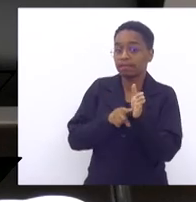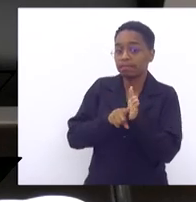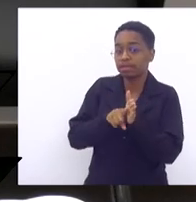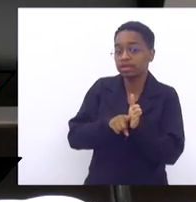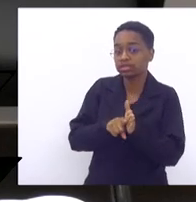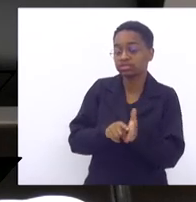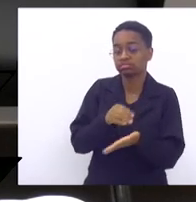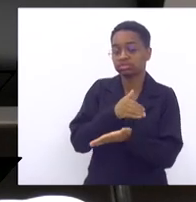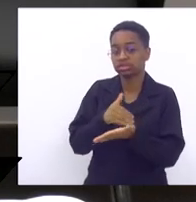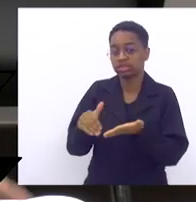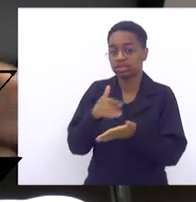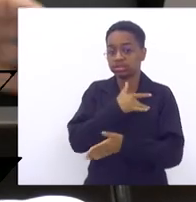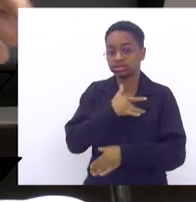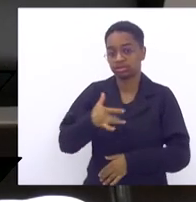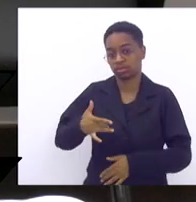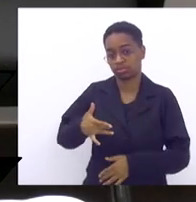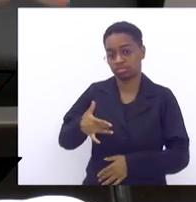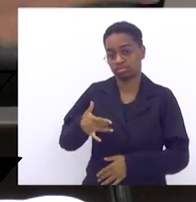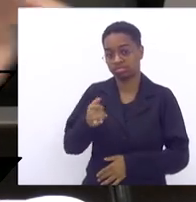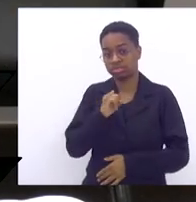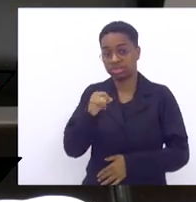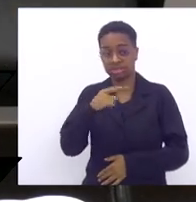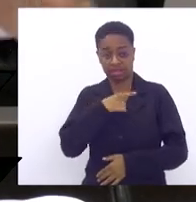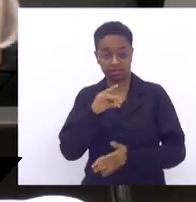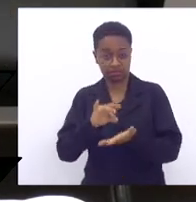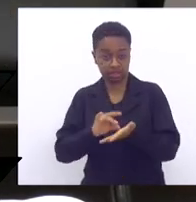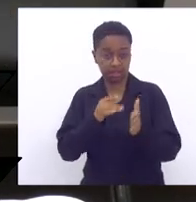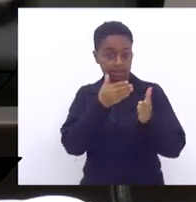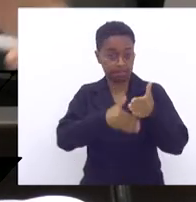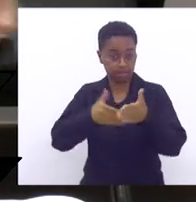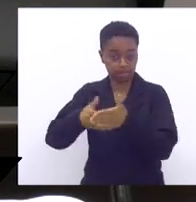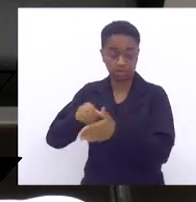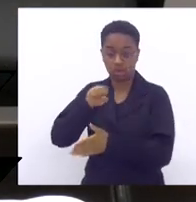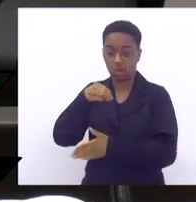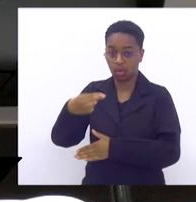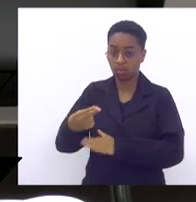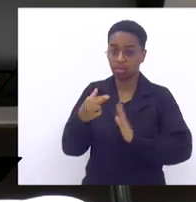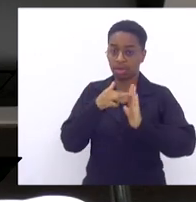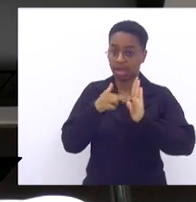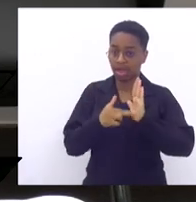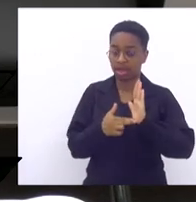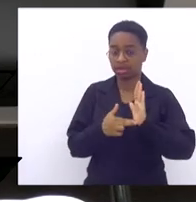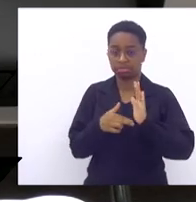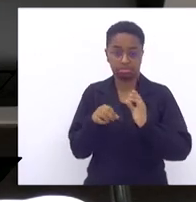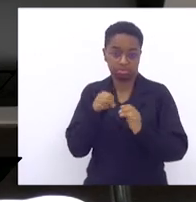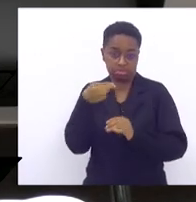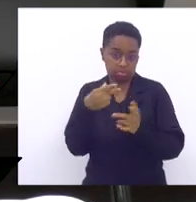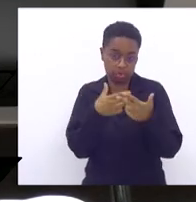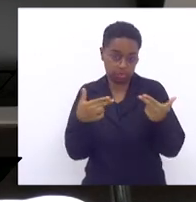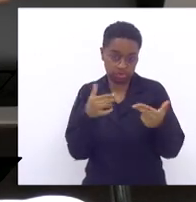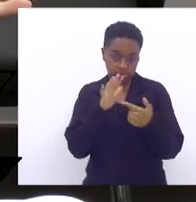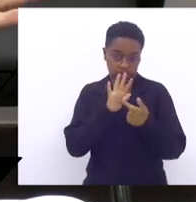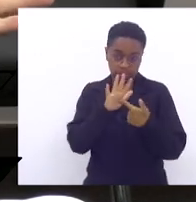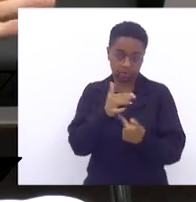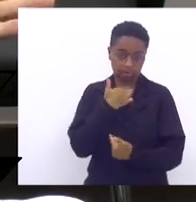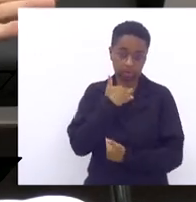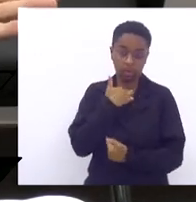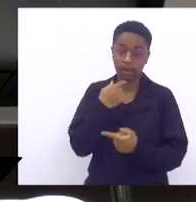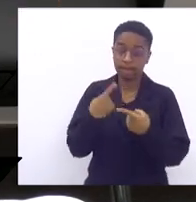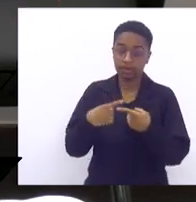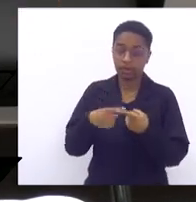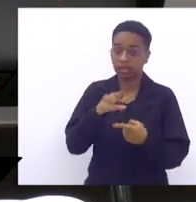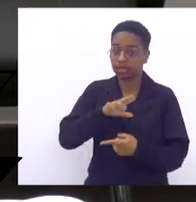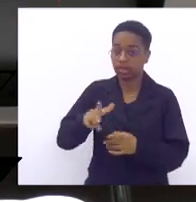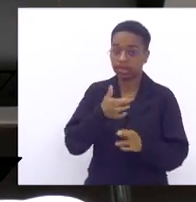à Secretaria de Saúde se há um impeditivo legal, alguma normativa, alguma coisa que diga que não pode. Porque não cabe